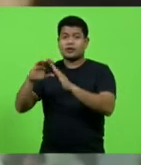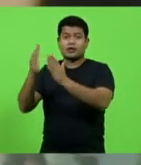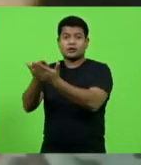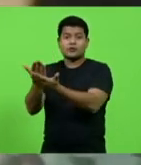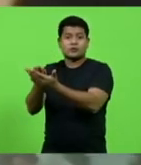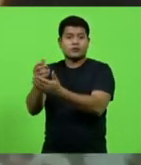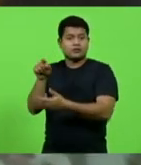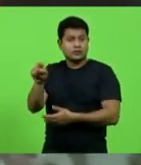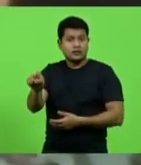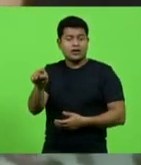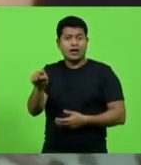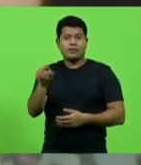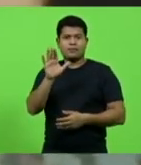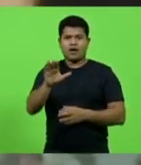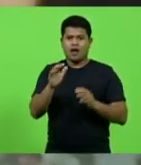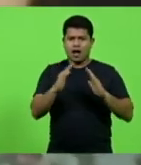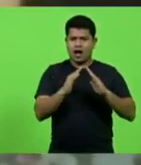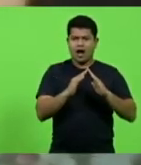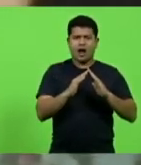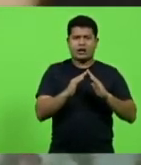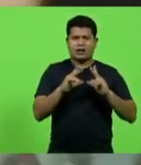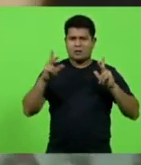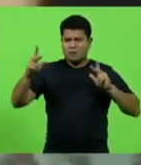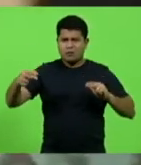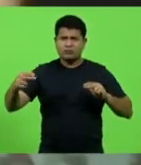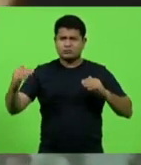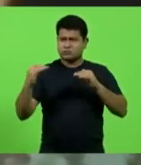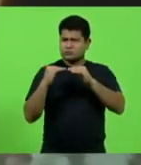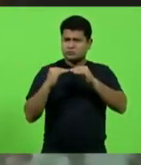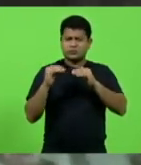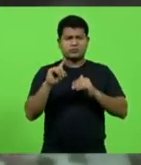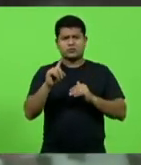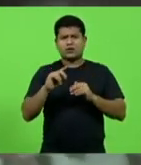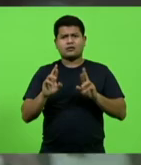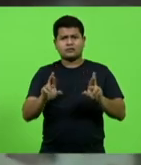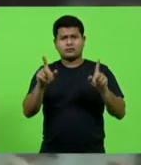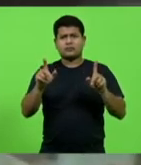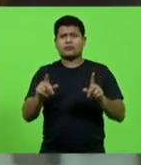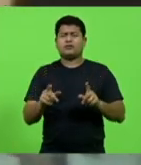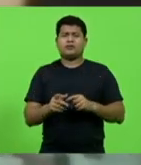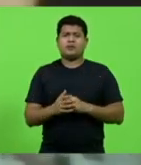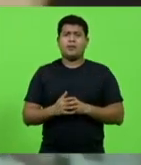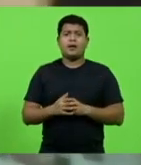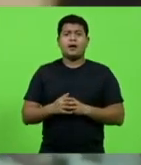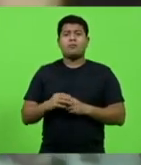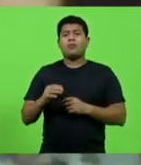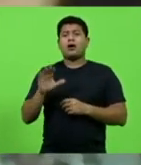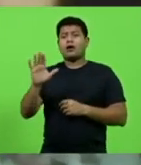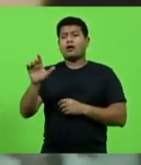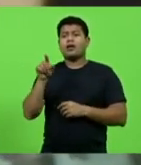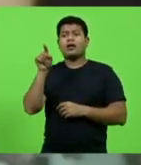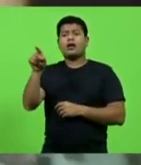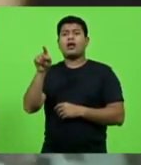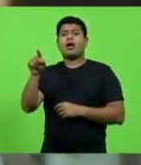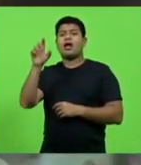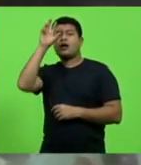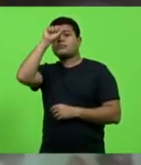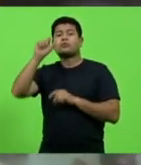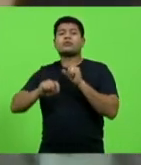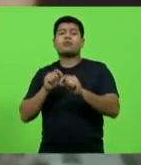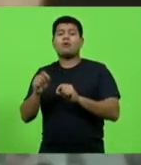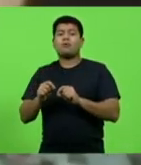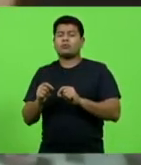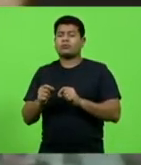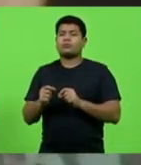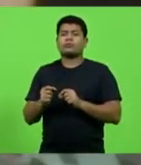a educação que se realiza pela interação, pela discussão